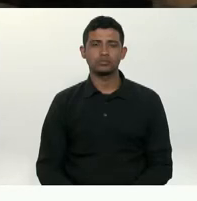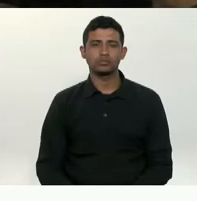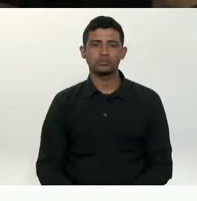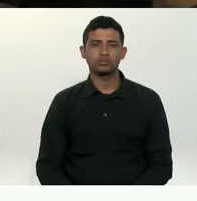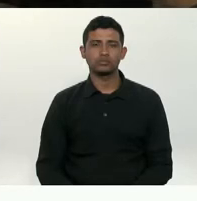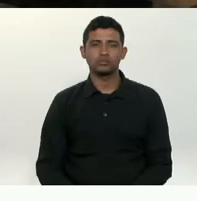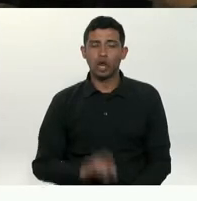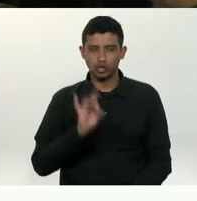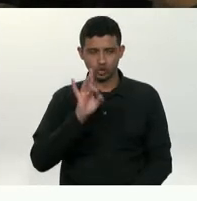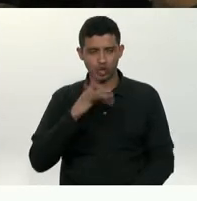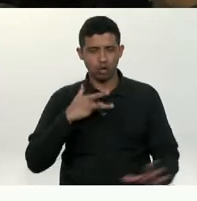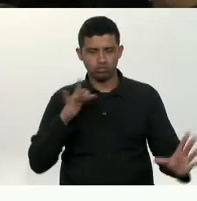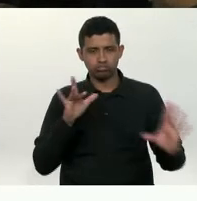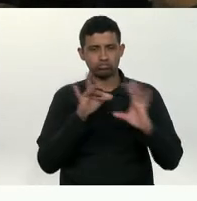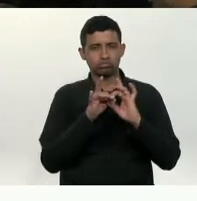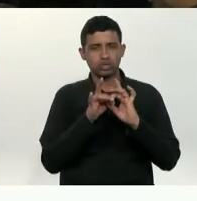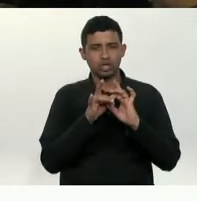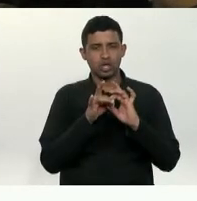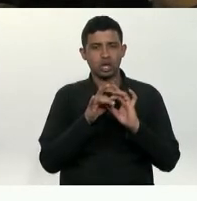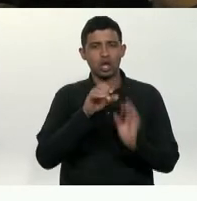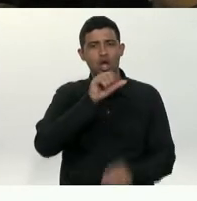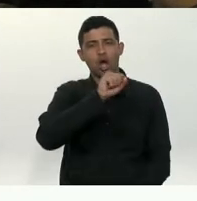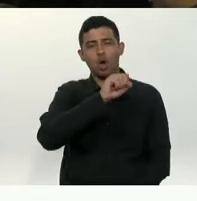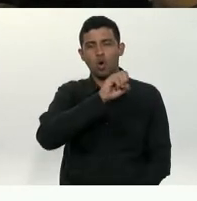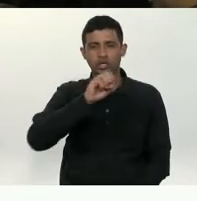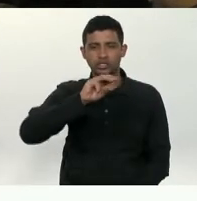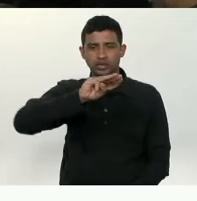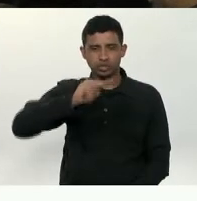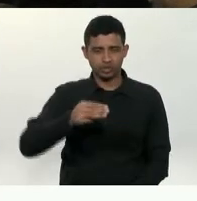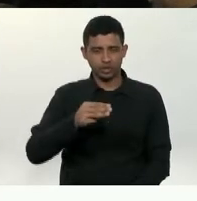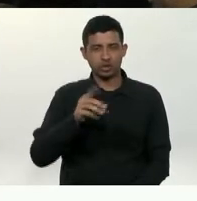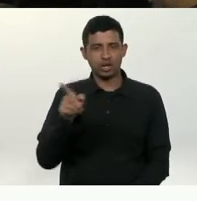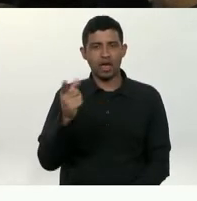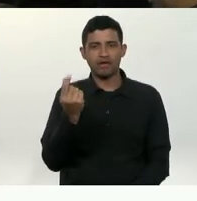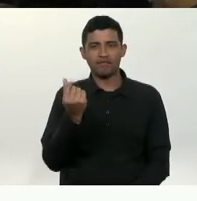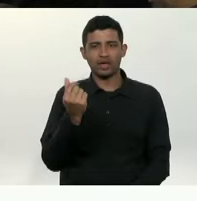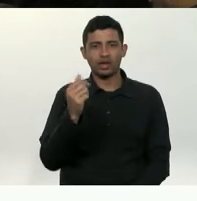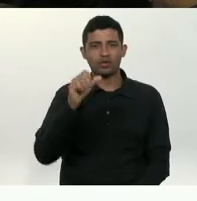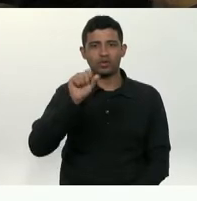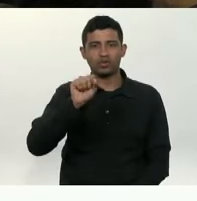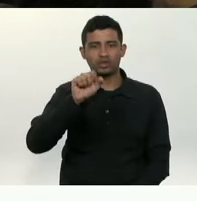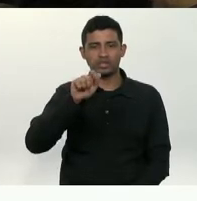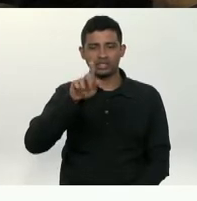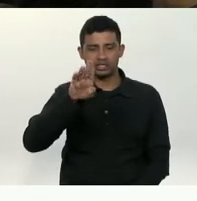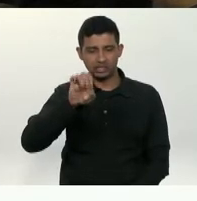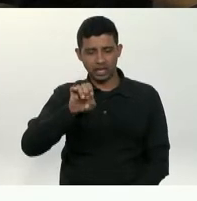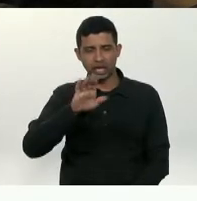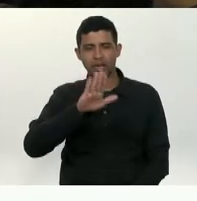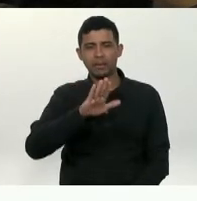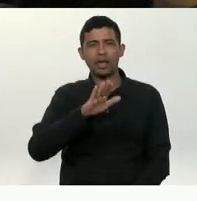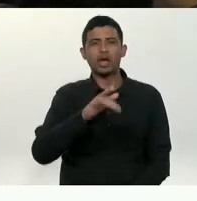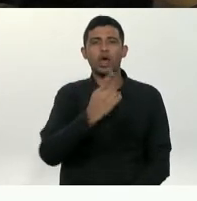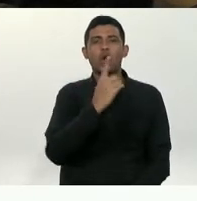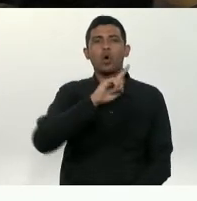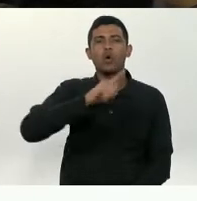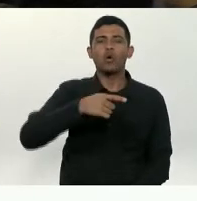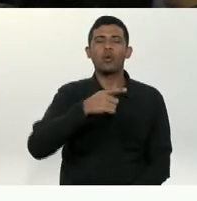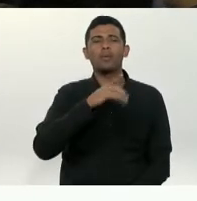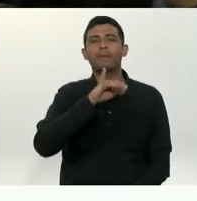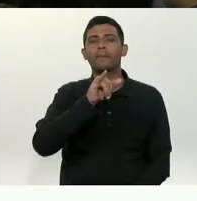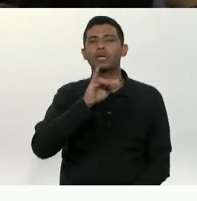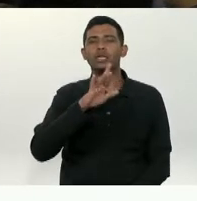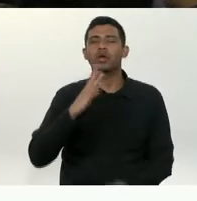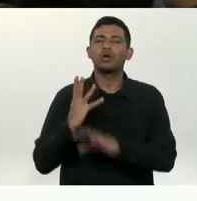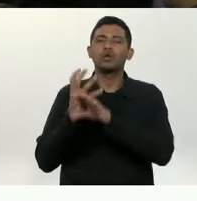são 800 milhões o valor da SEG e mais 300 e poucos milhões da SEG Rio. Então, o total daria 1 bilhão